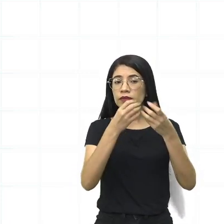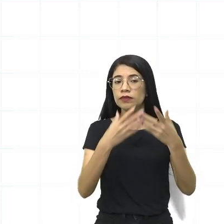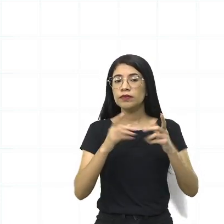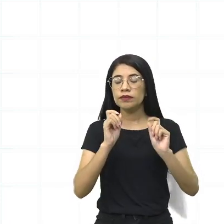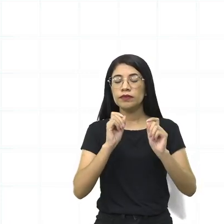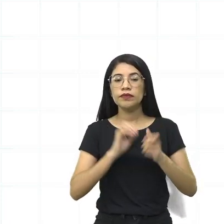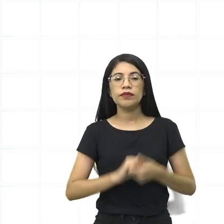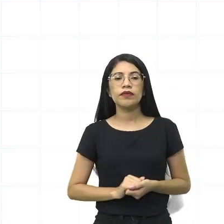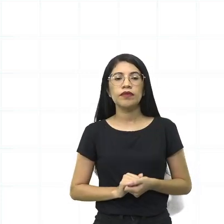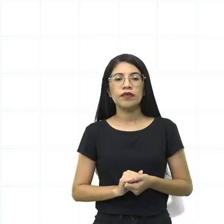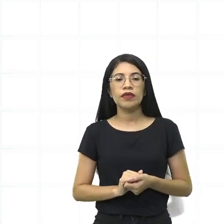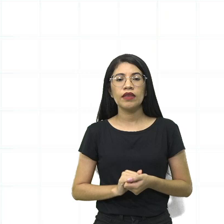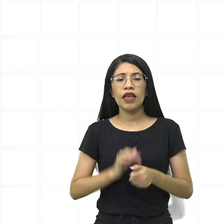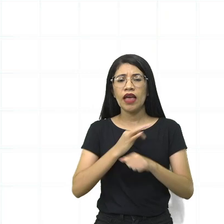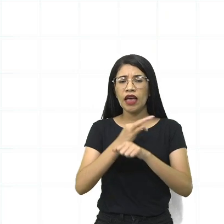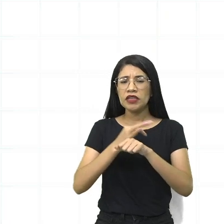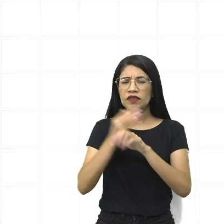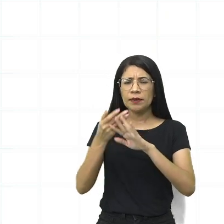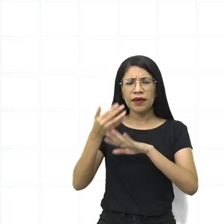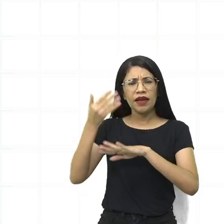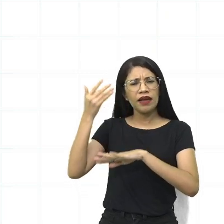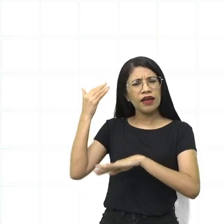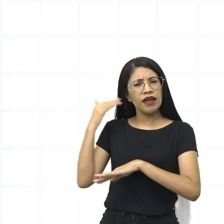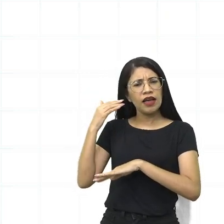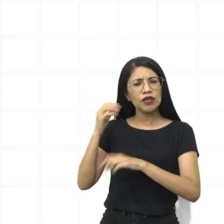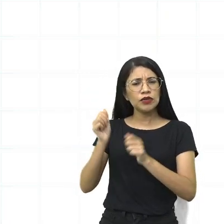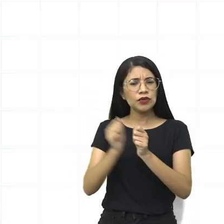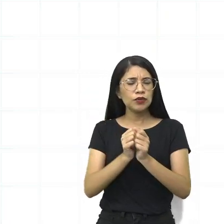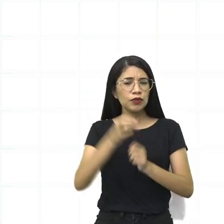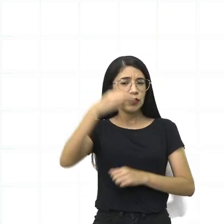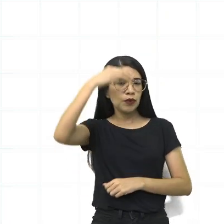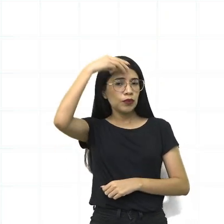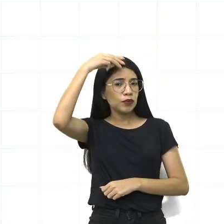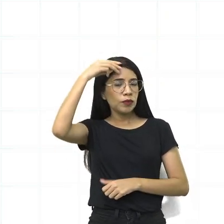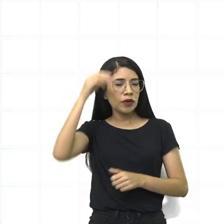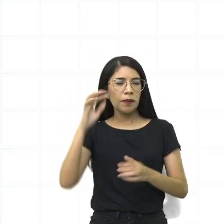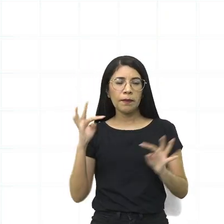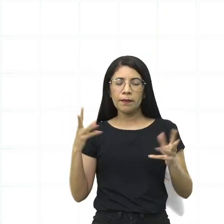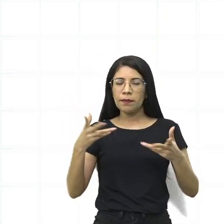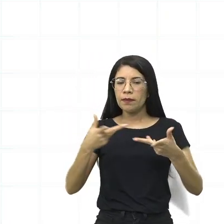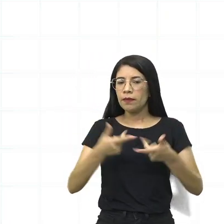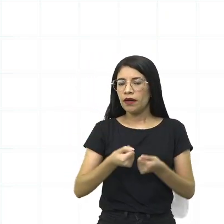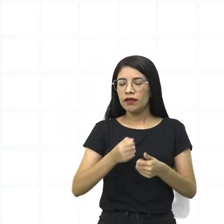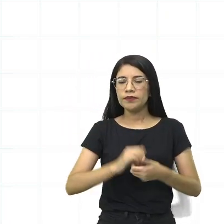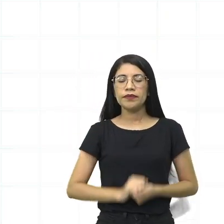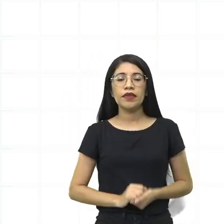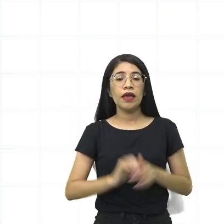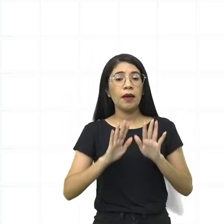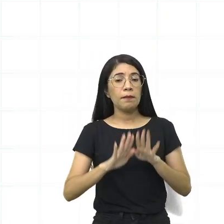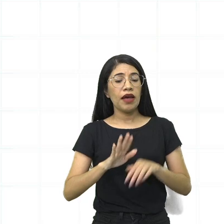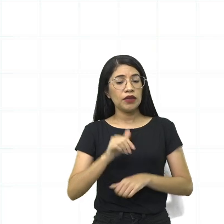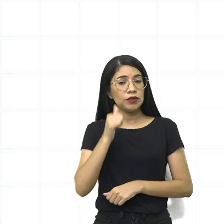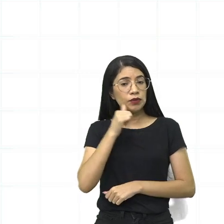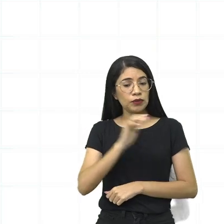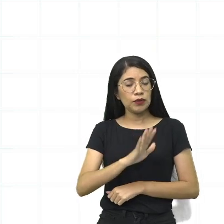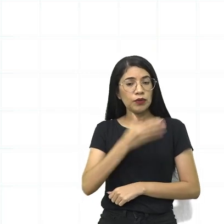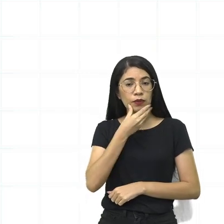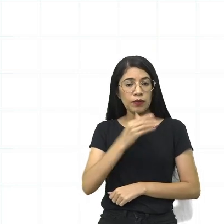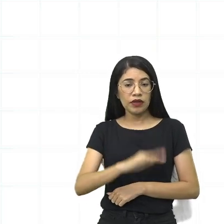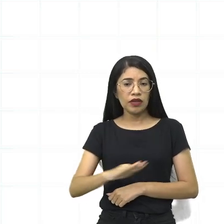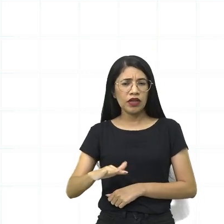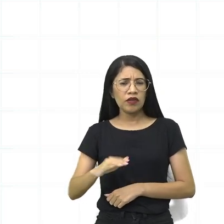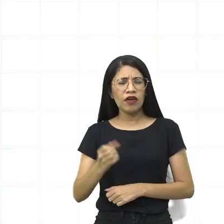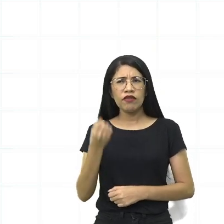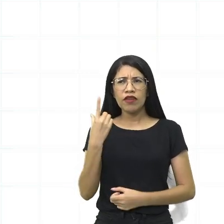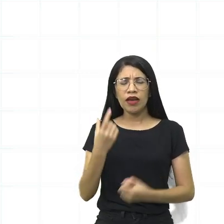forma. Aquelas férias com os sobrinhos tinham sido maravilhosas, embora os garotos viessem de